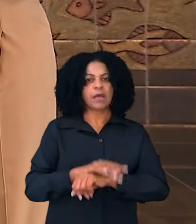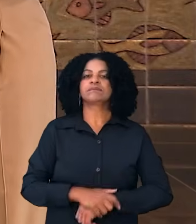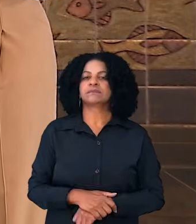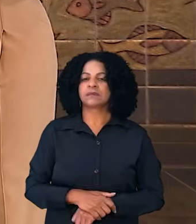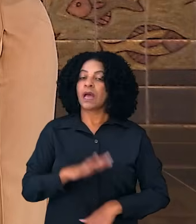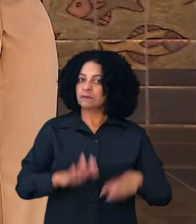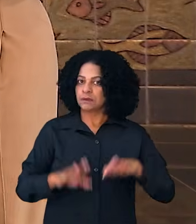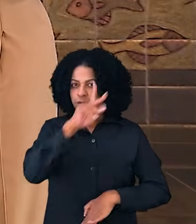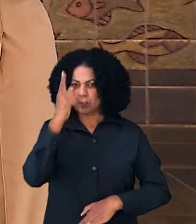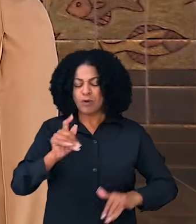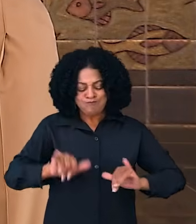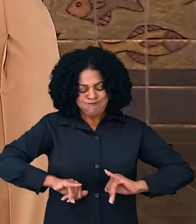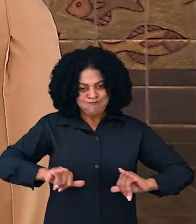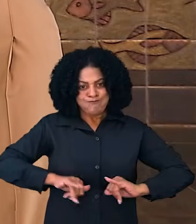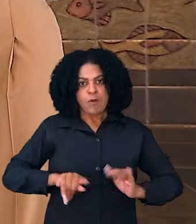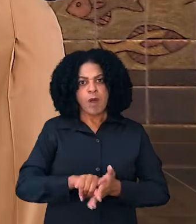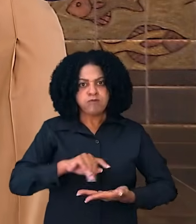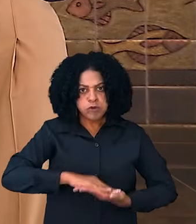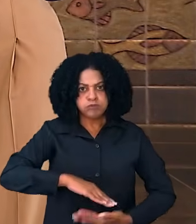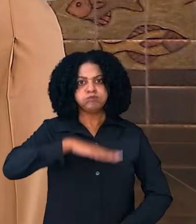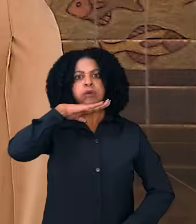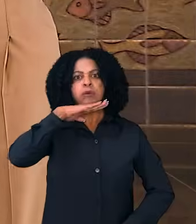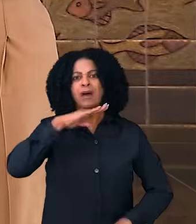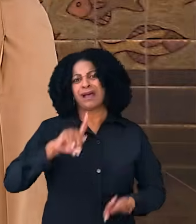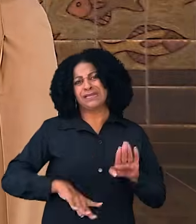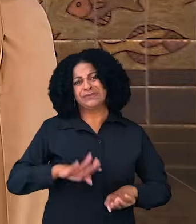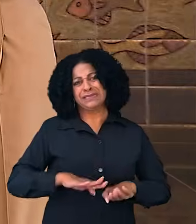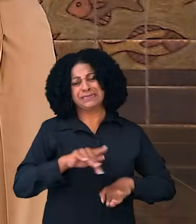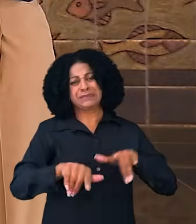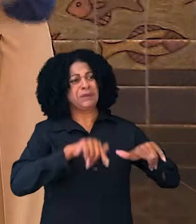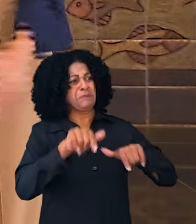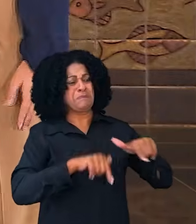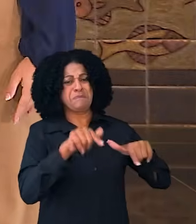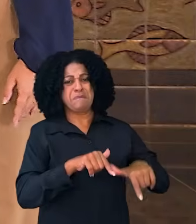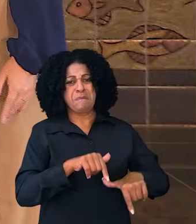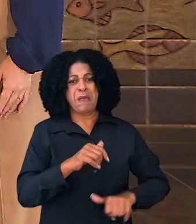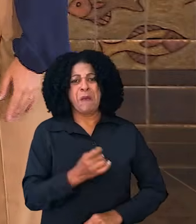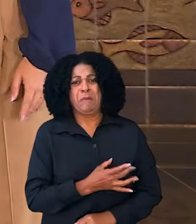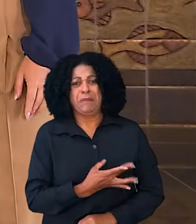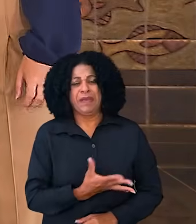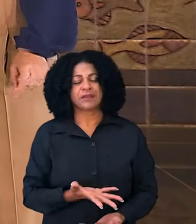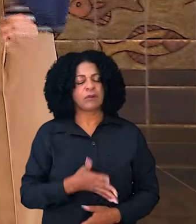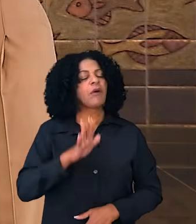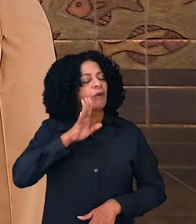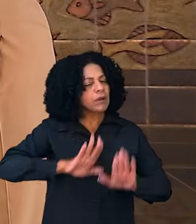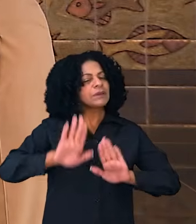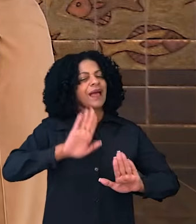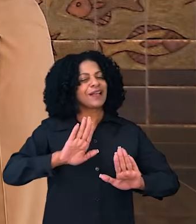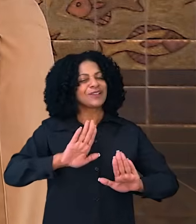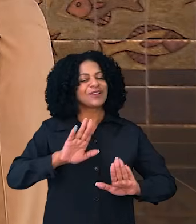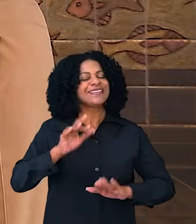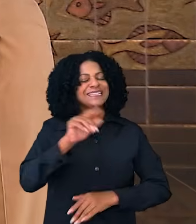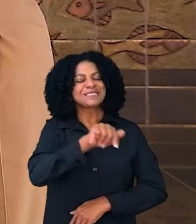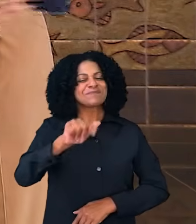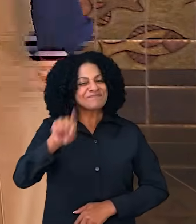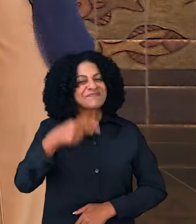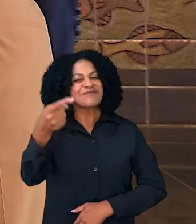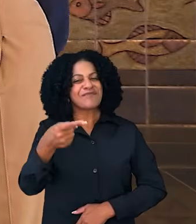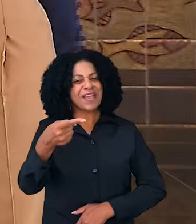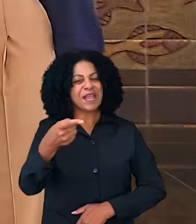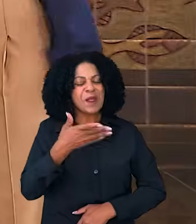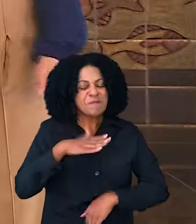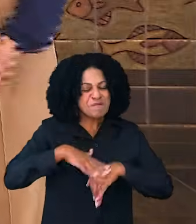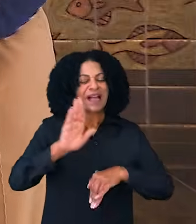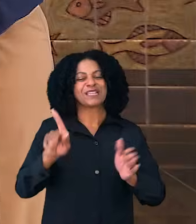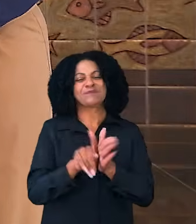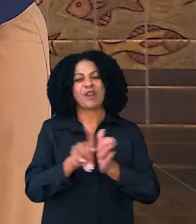alerta. Muita gente sofre com burnout por medo de perder o emprego. Semana que vem, o Paulo volta com mais novidades sobre as redes sociais